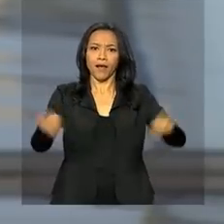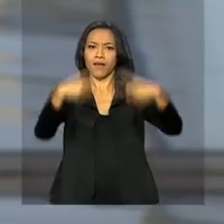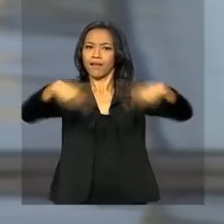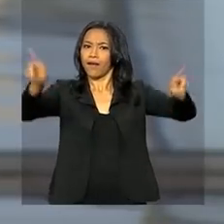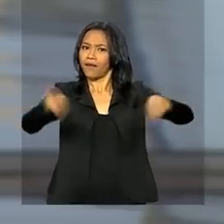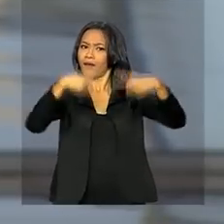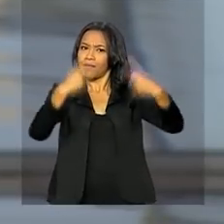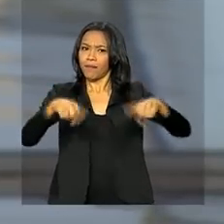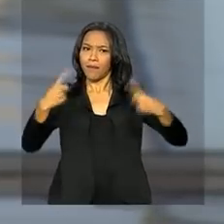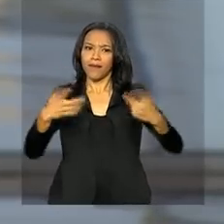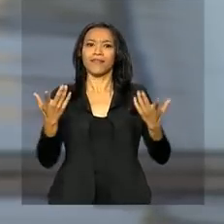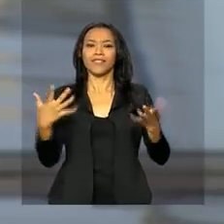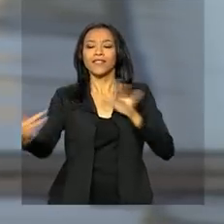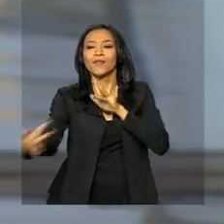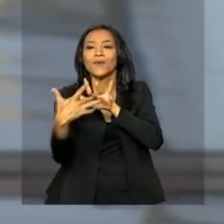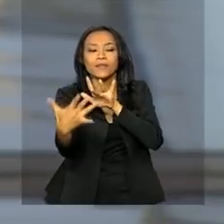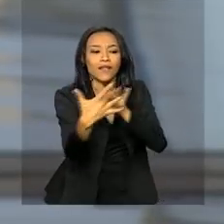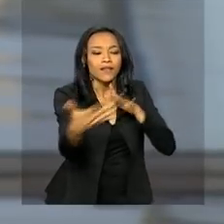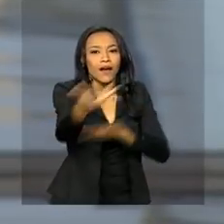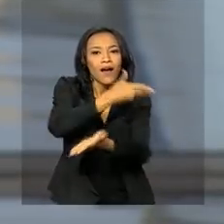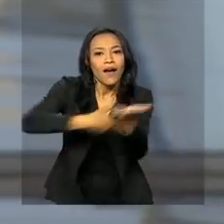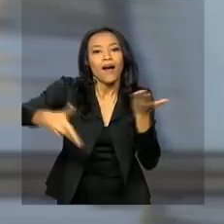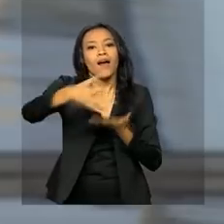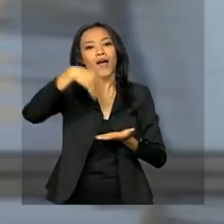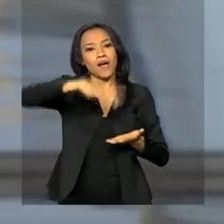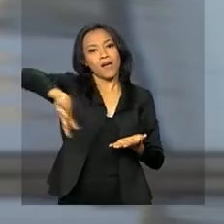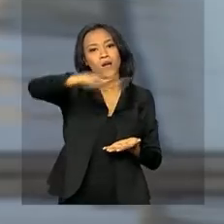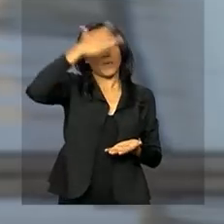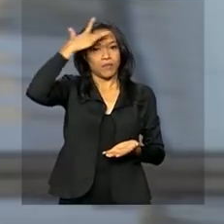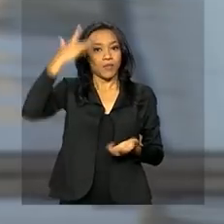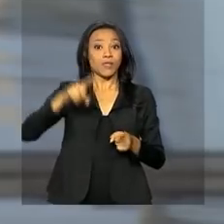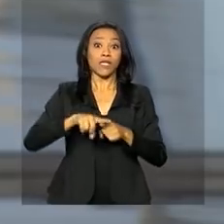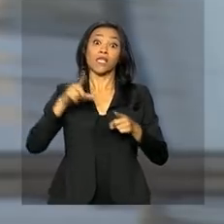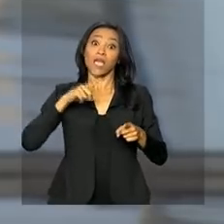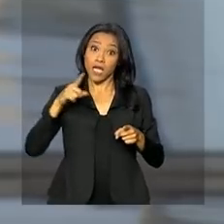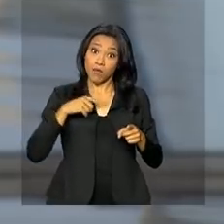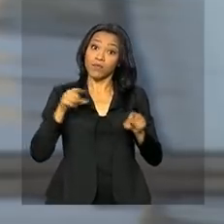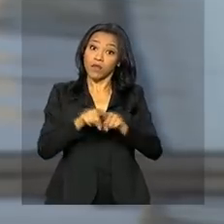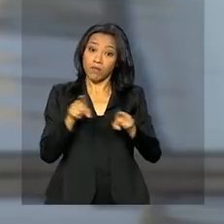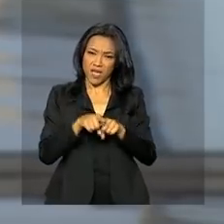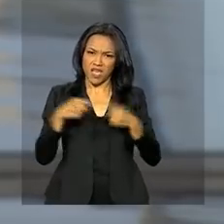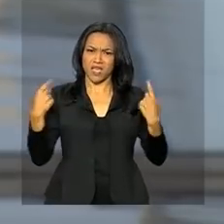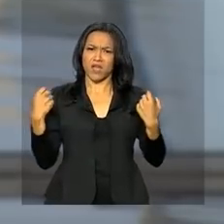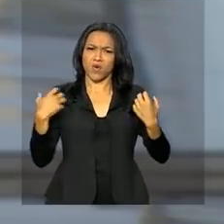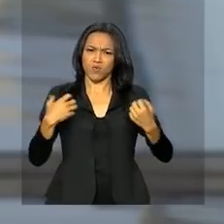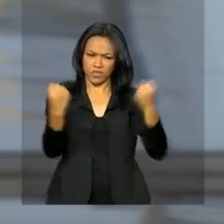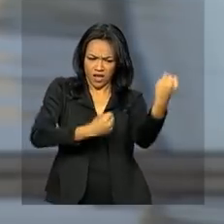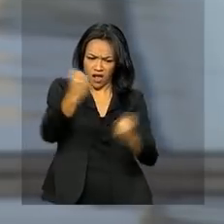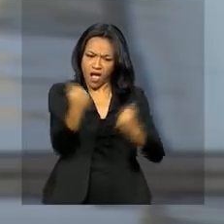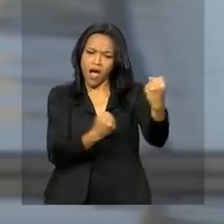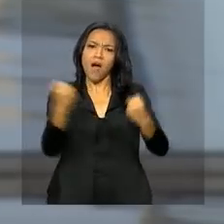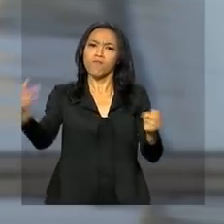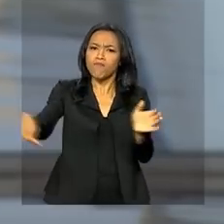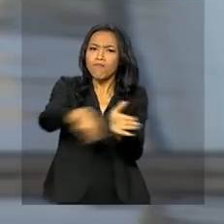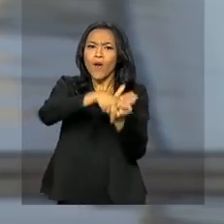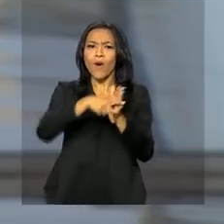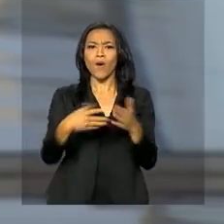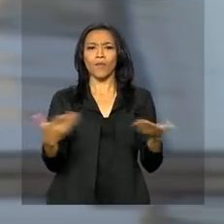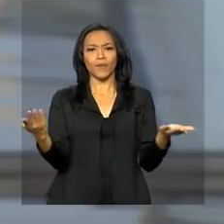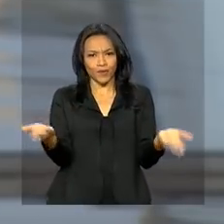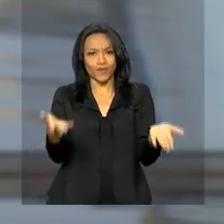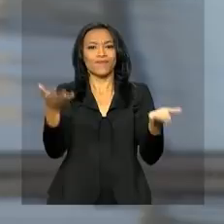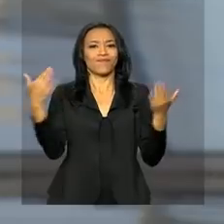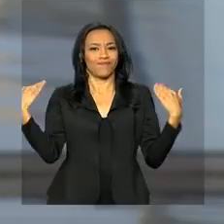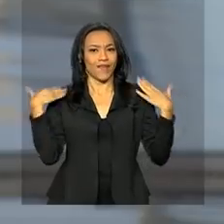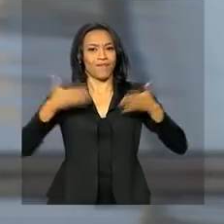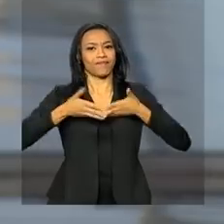muito grande com o nosso público. Também os carros anfíbios, né, que são os carros lagarto anfíbios, que estarão desfilando nos meios motorizados. E além disso,